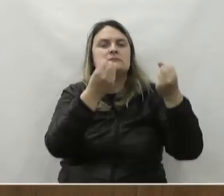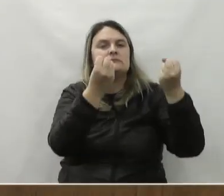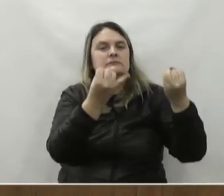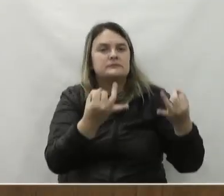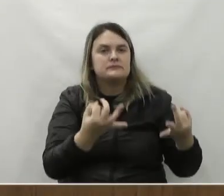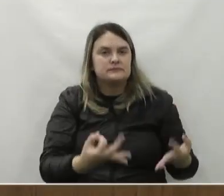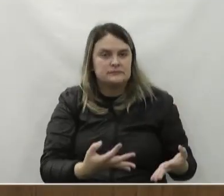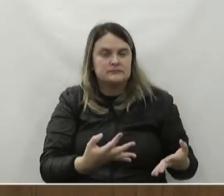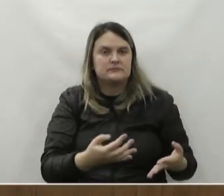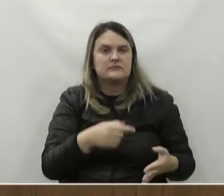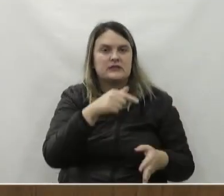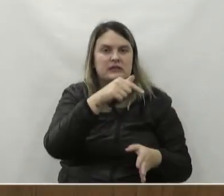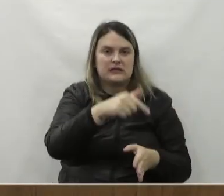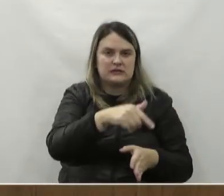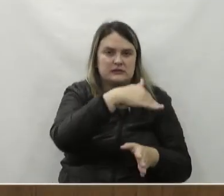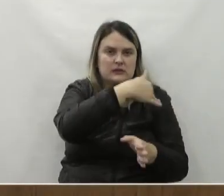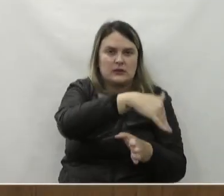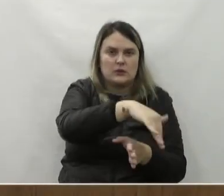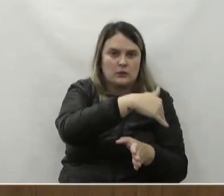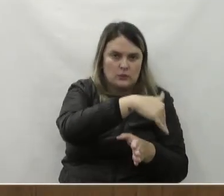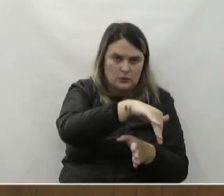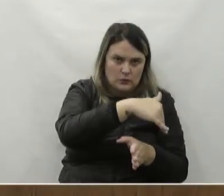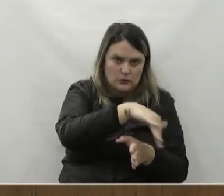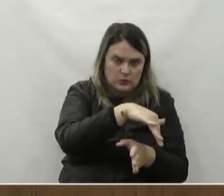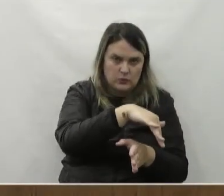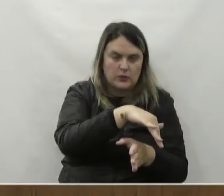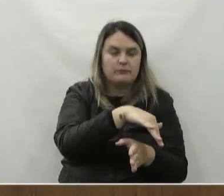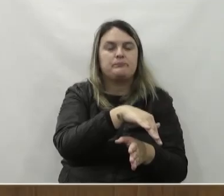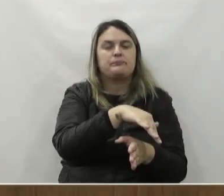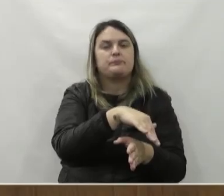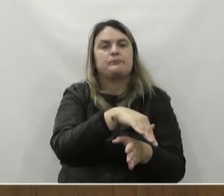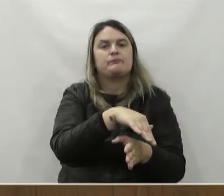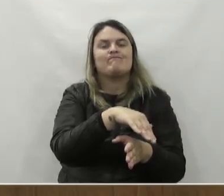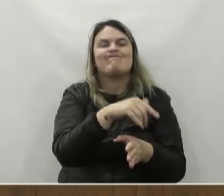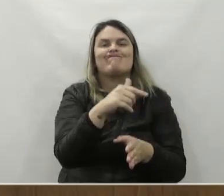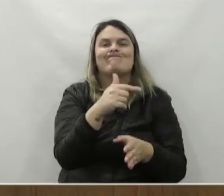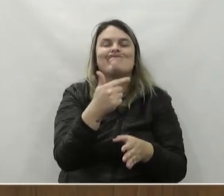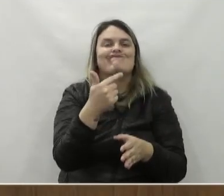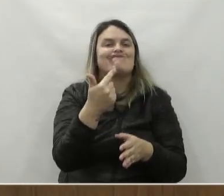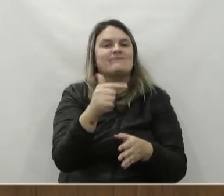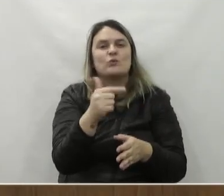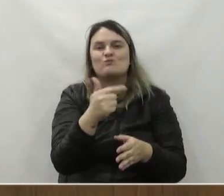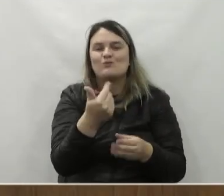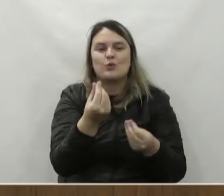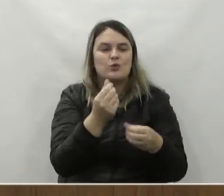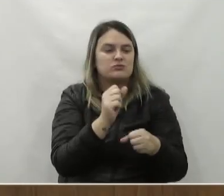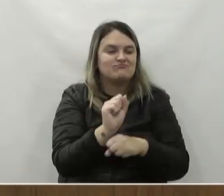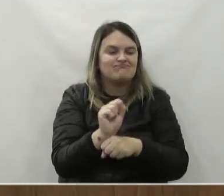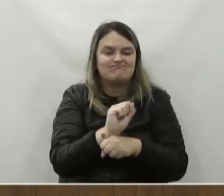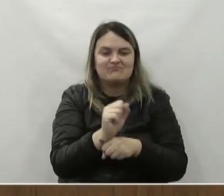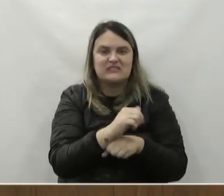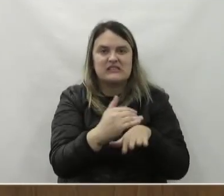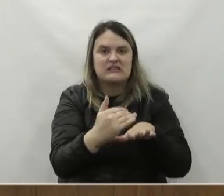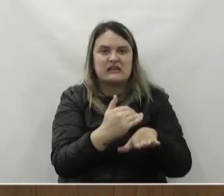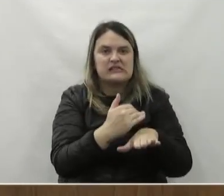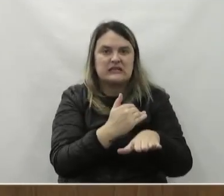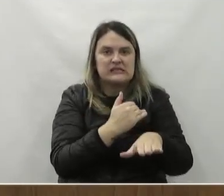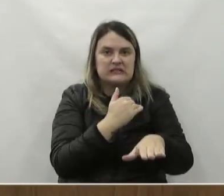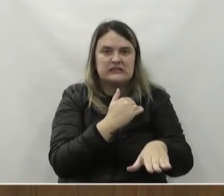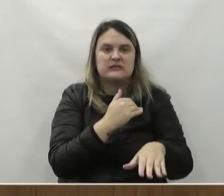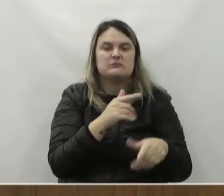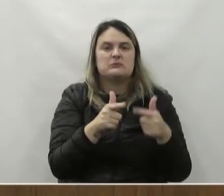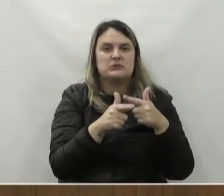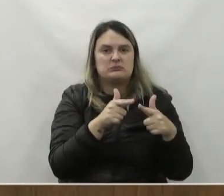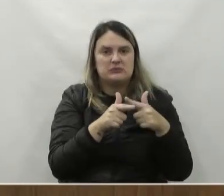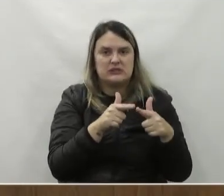Justificativa. A referida via encontra-se em condições inadequadas de tráfego, com trechos